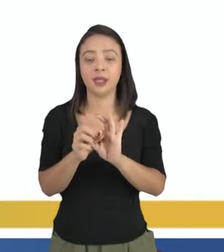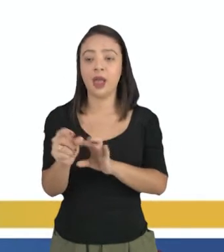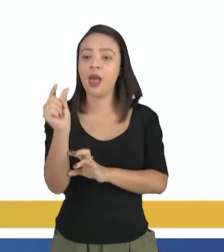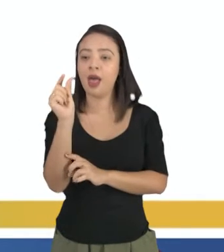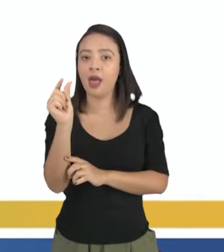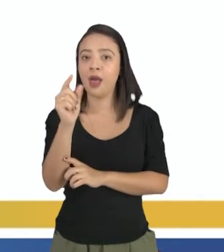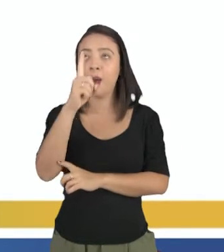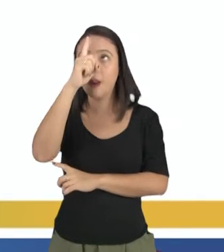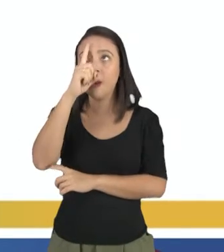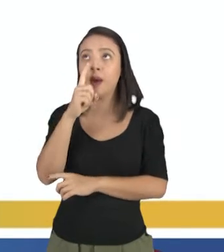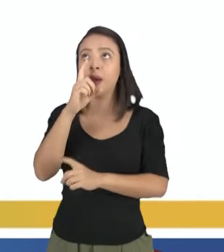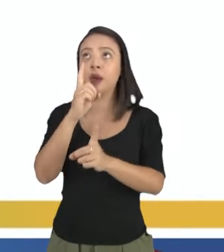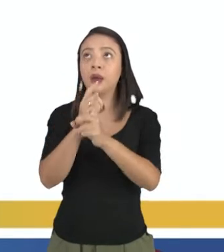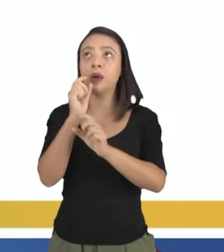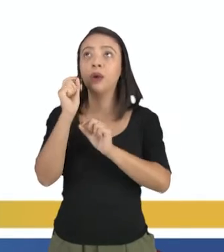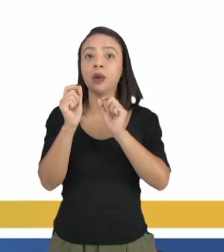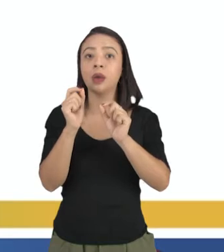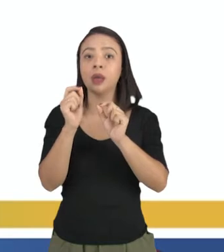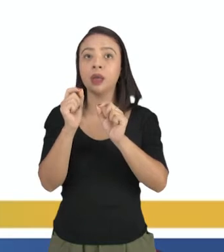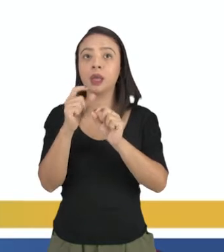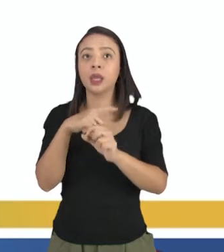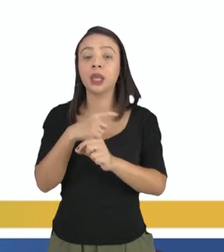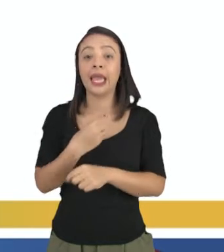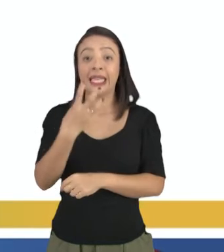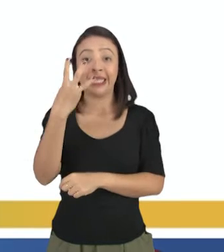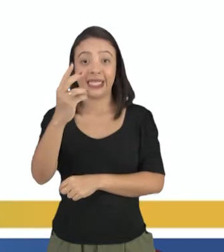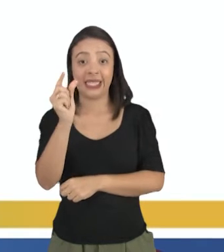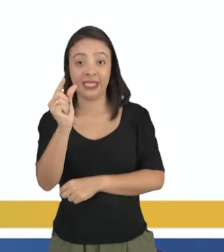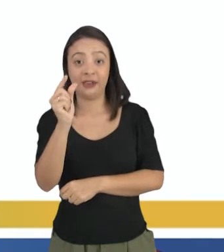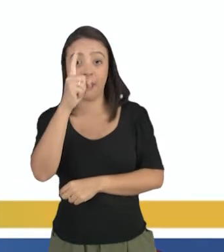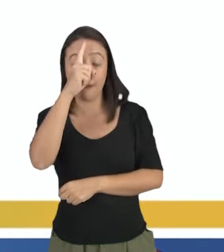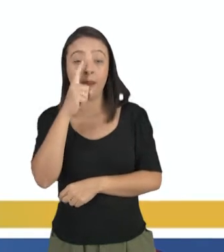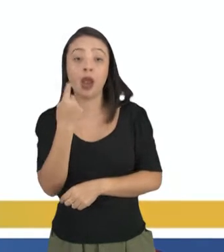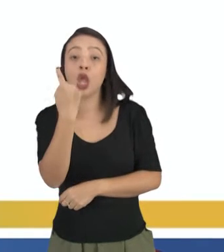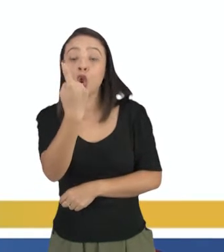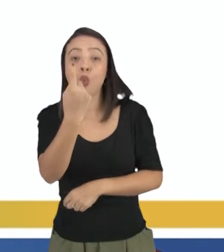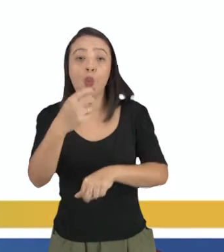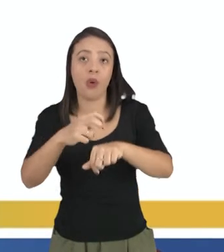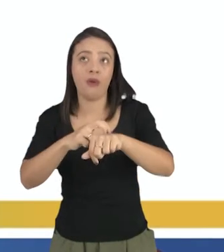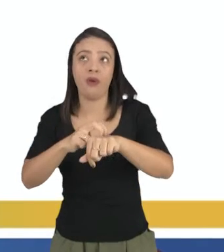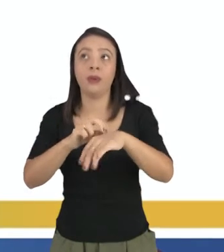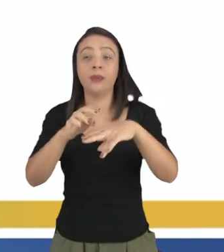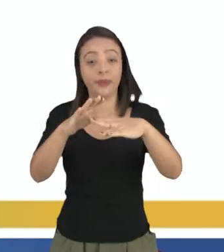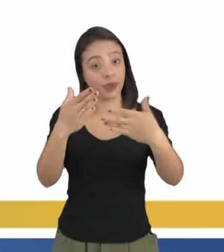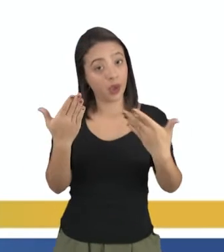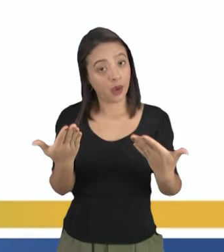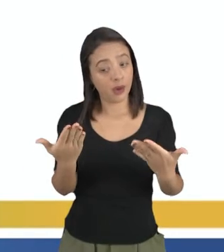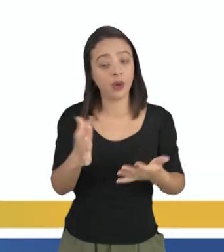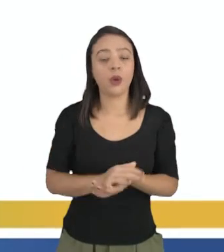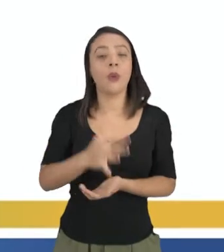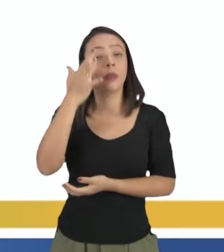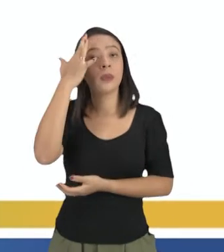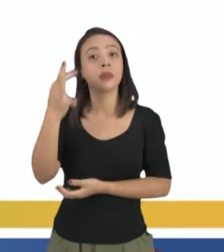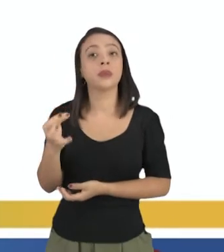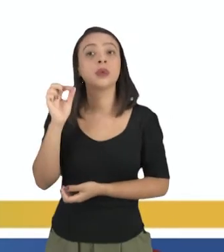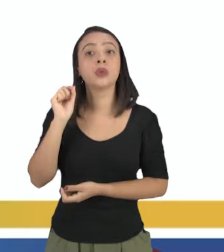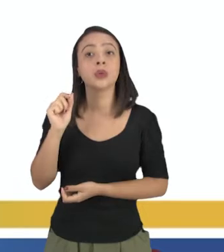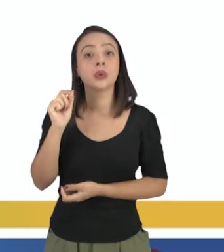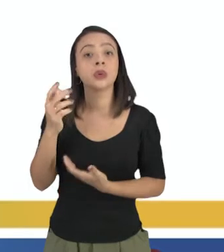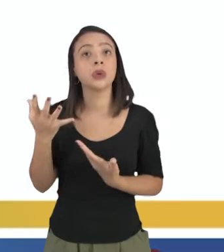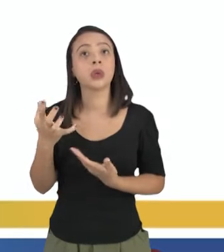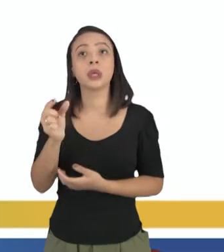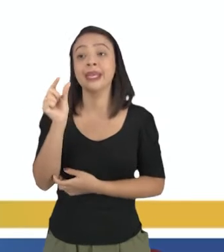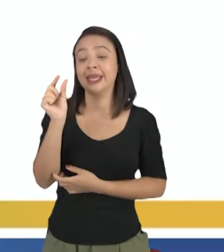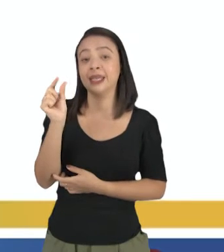amarelas e descobriu que ficaram 3 ervilhas amarelas e uma ervilha verde. Sendo assim, ele entendeu que essa